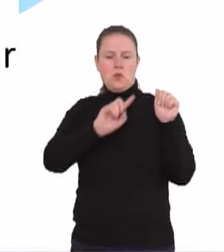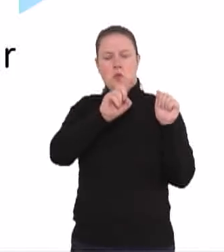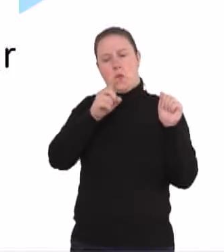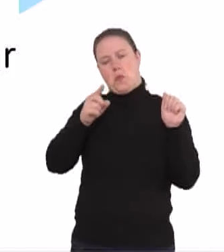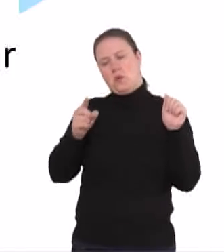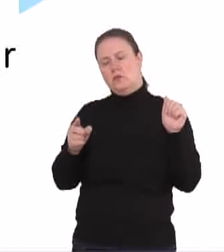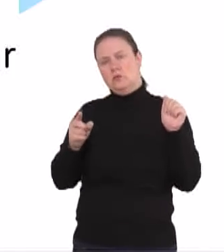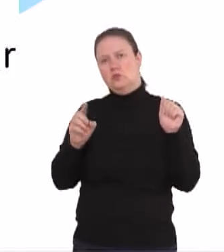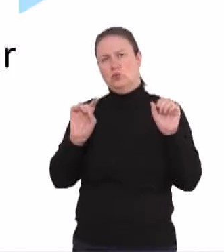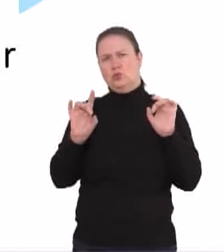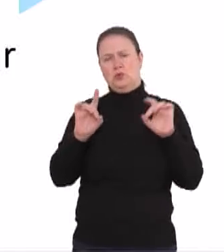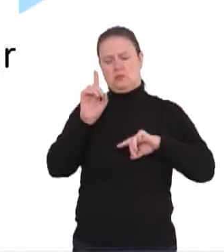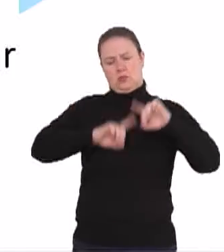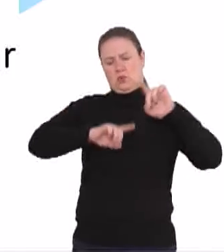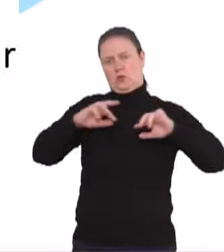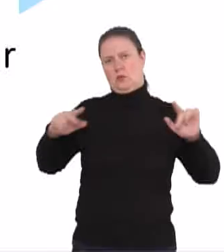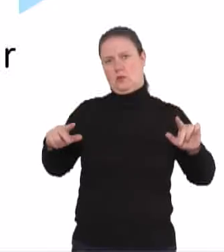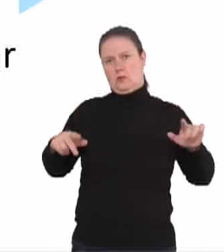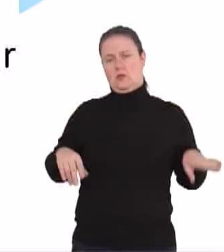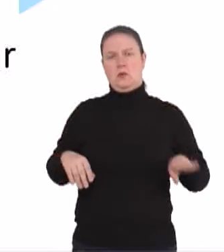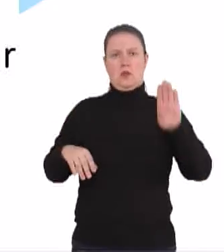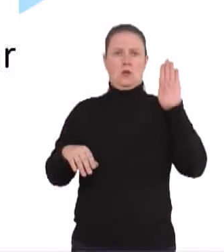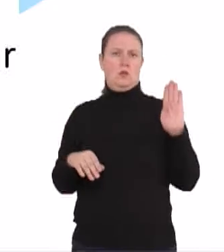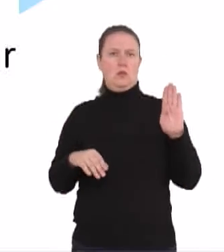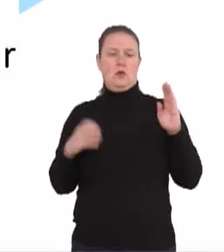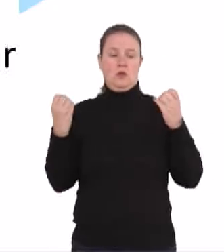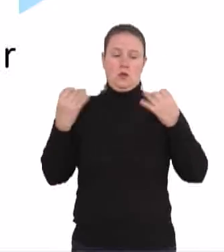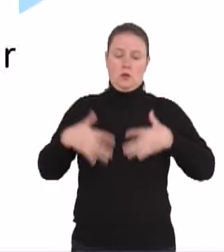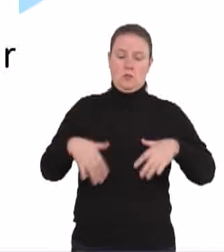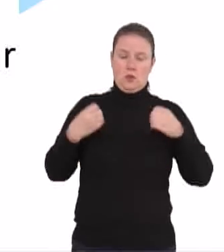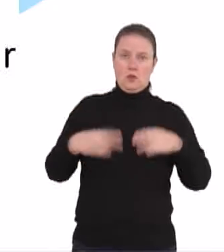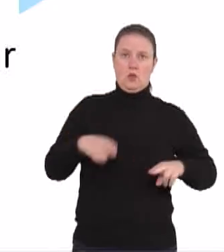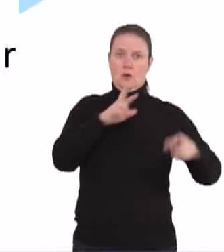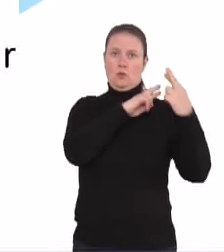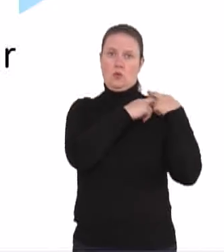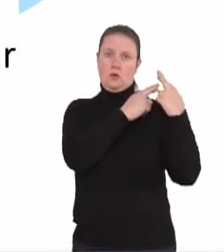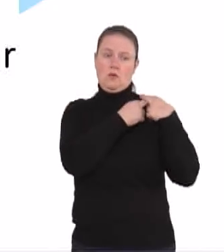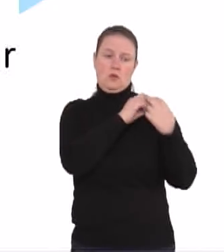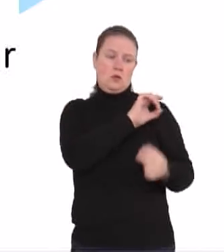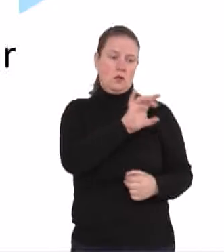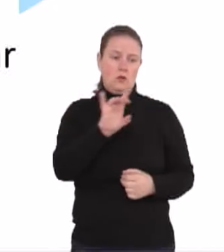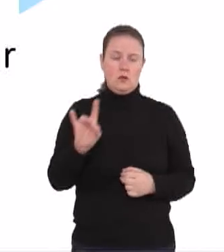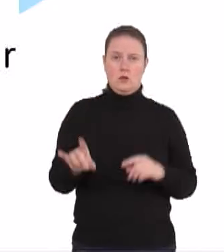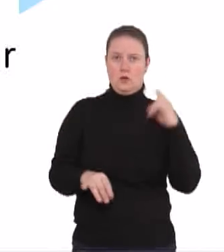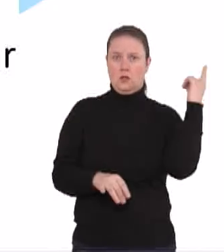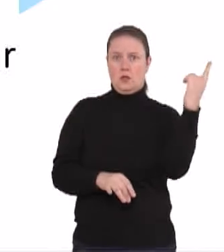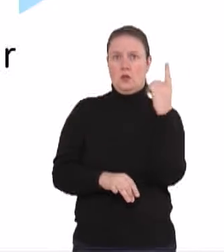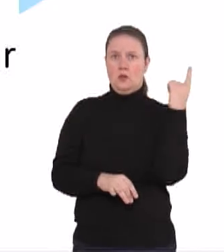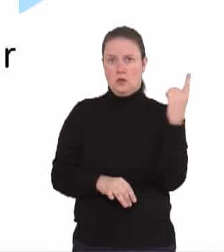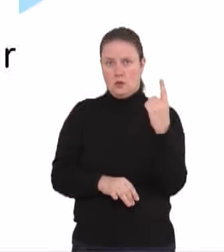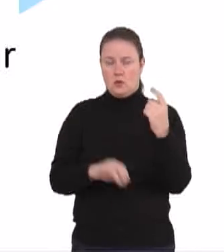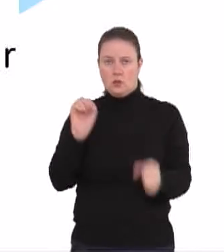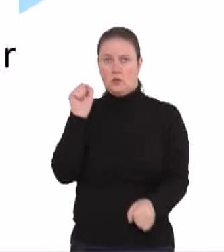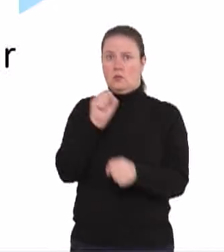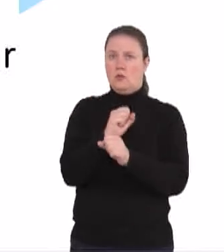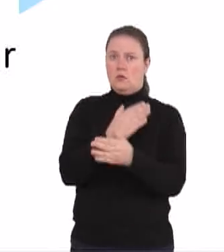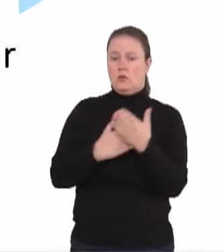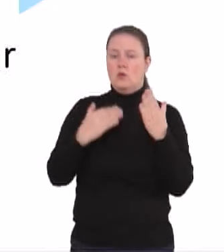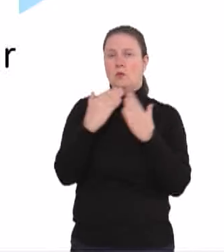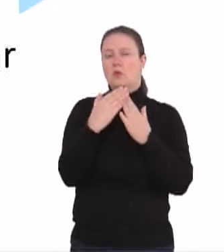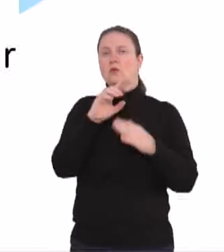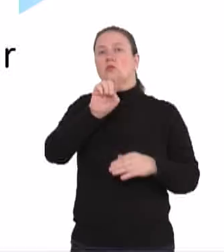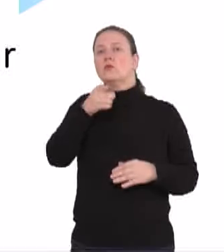itens. B. Trata-se de uma explicação da função dos deuses. C. Faz uma pausa maior que a vírgula